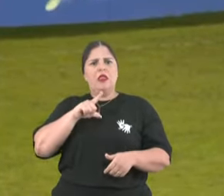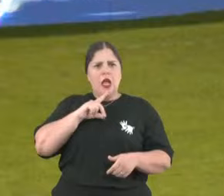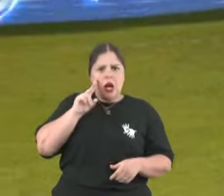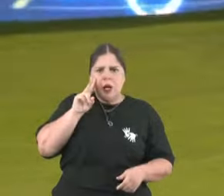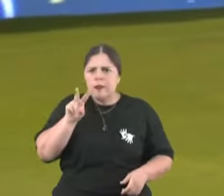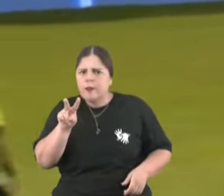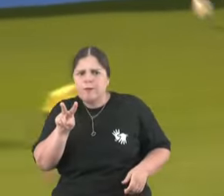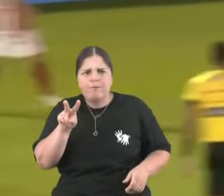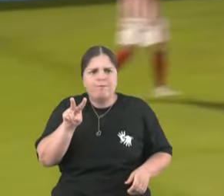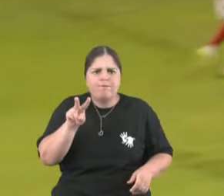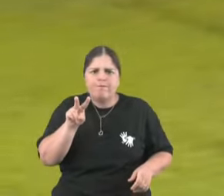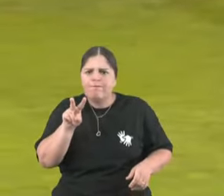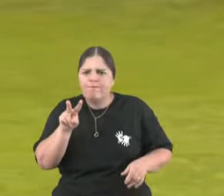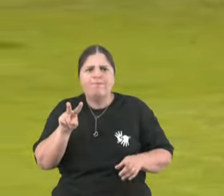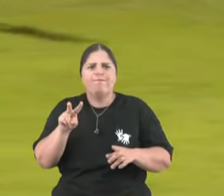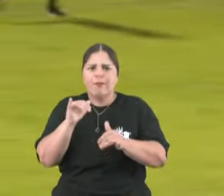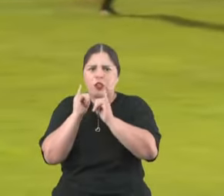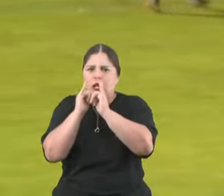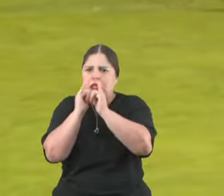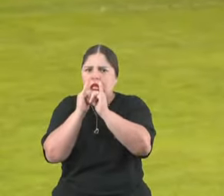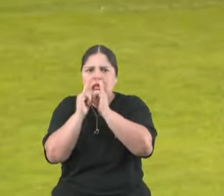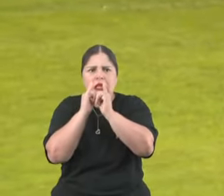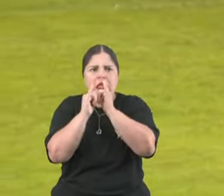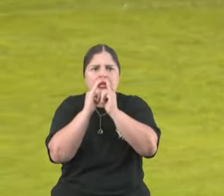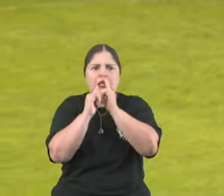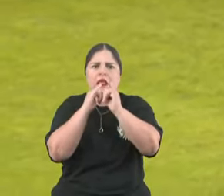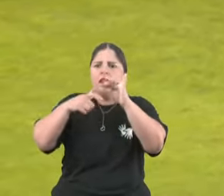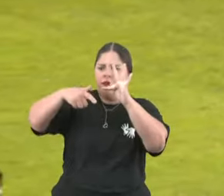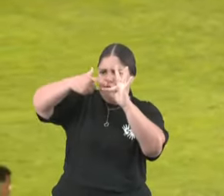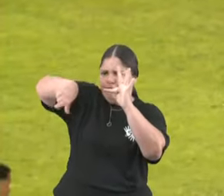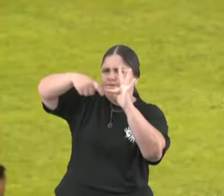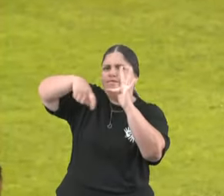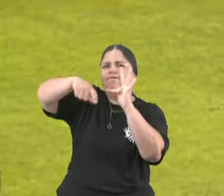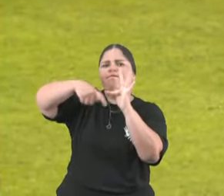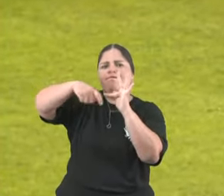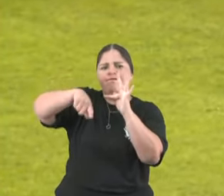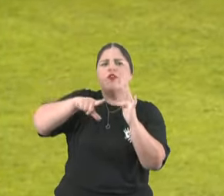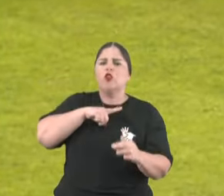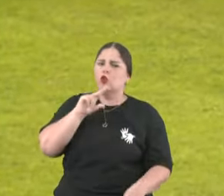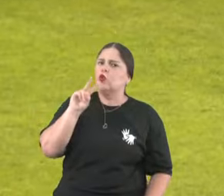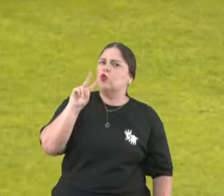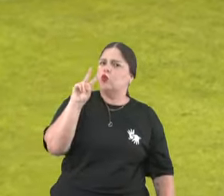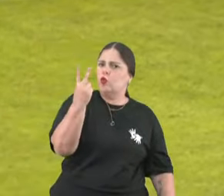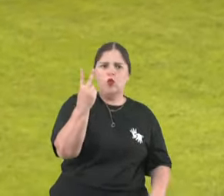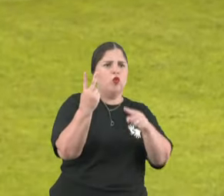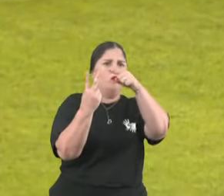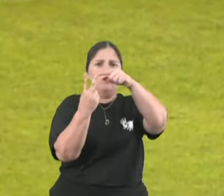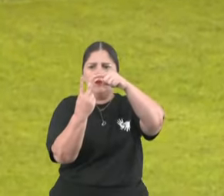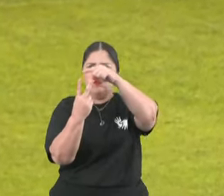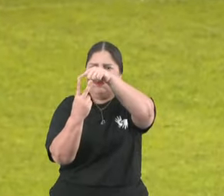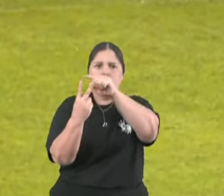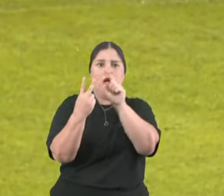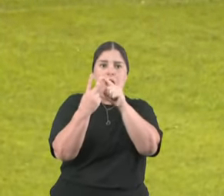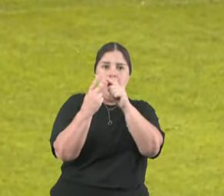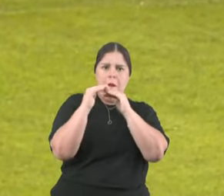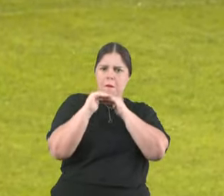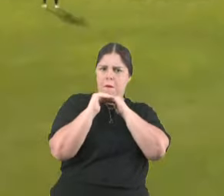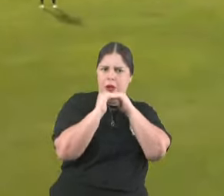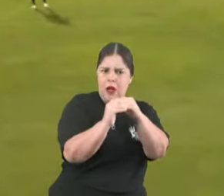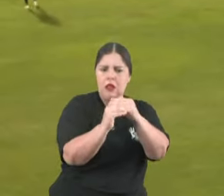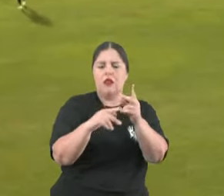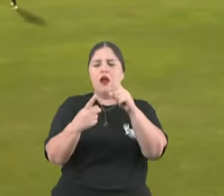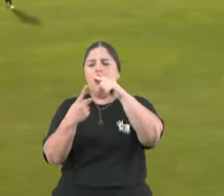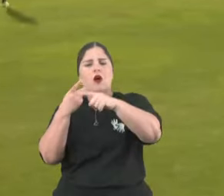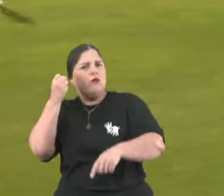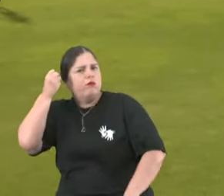num dos nossos canais aqui da FAF TV. Lembrando que temos dois à disposição do torcedor. Um padrão, o outro com áudio descrição. Mas